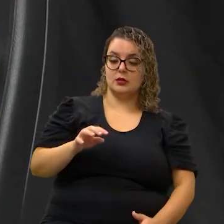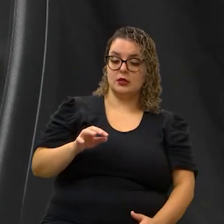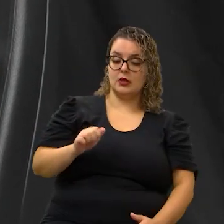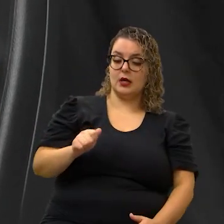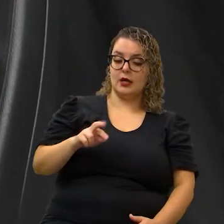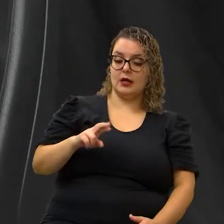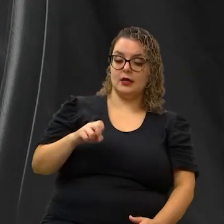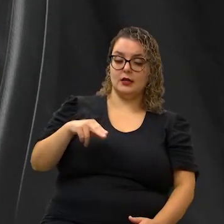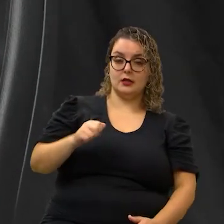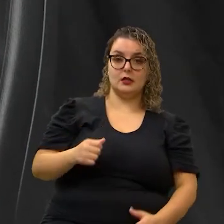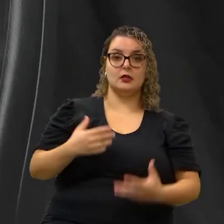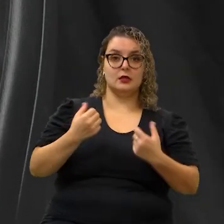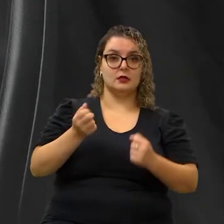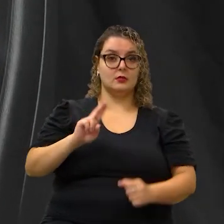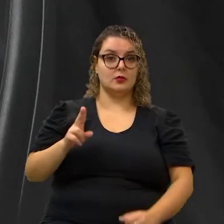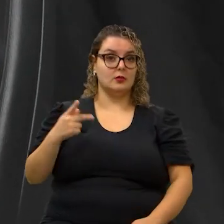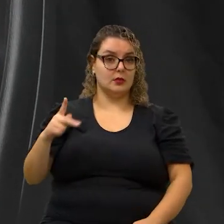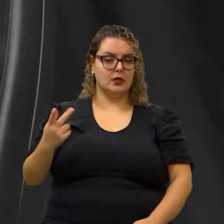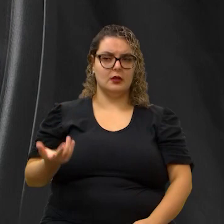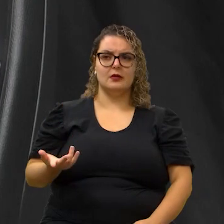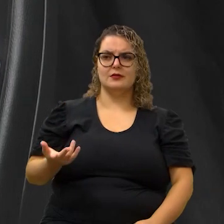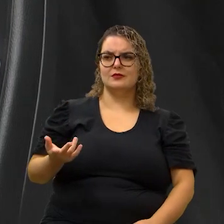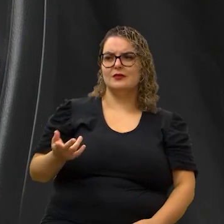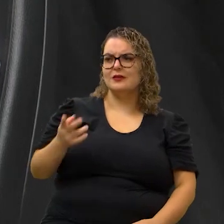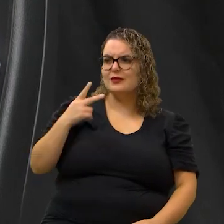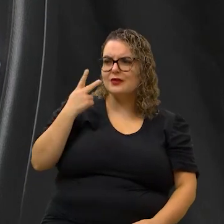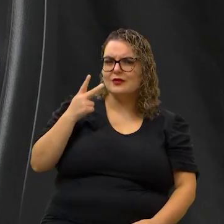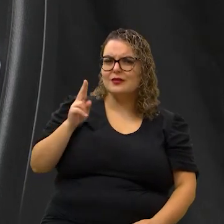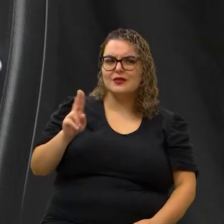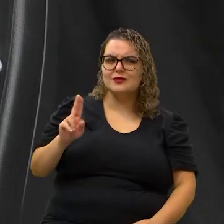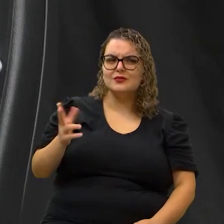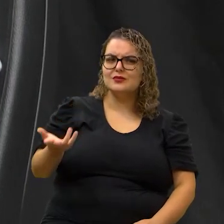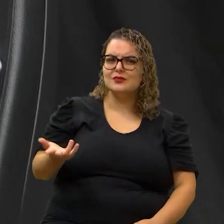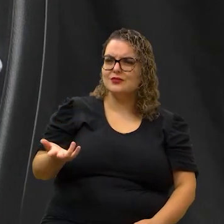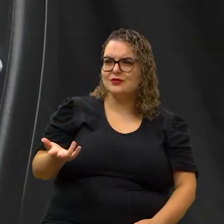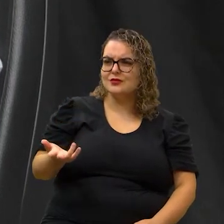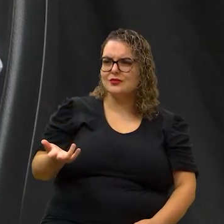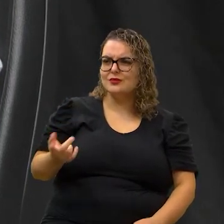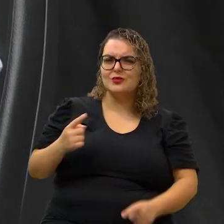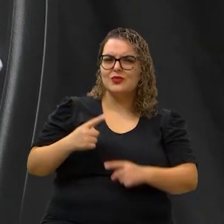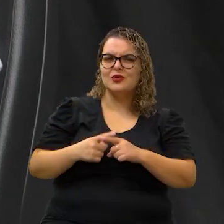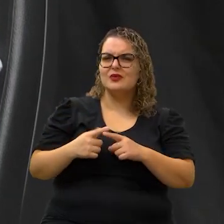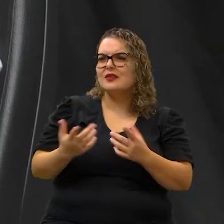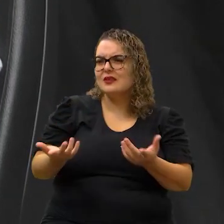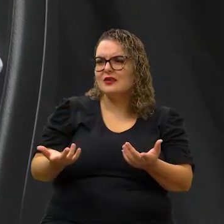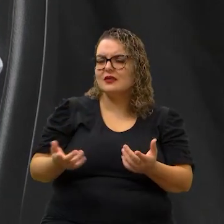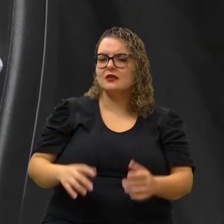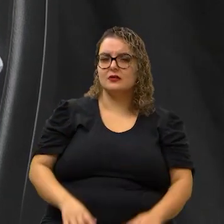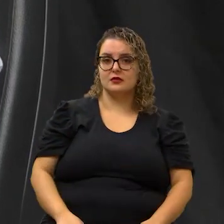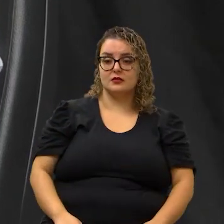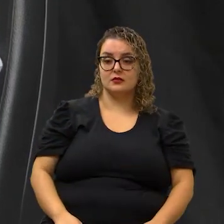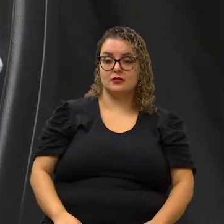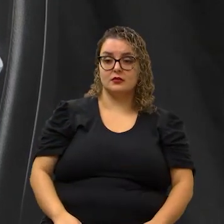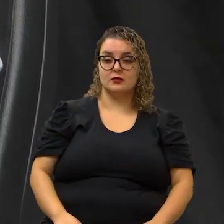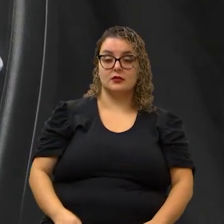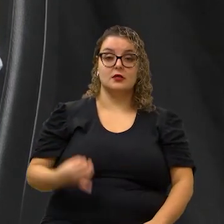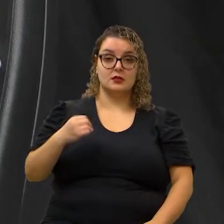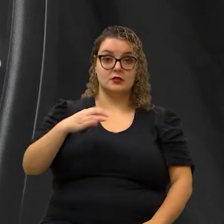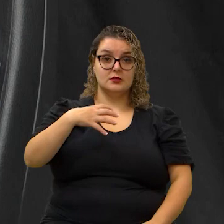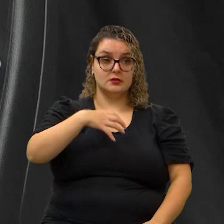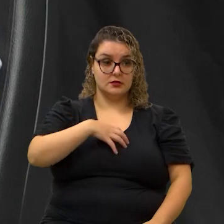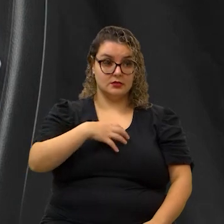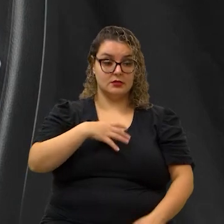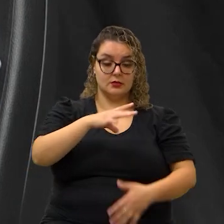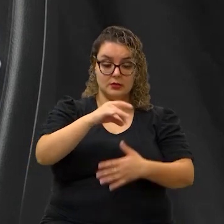Teatro de Arena. Então, essa é uma... Às vezes o pessoal fala, vereador, esse negócio de dar nome, para que serve mesmo, tal.